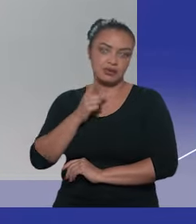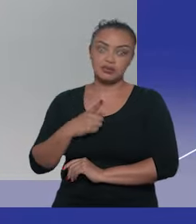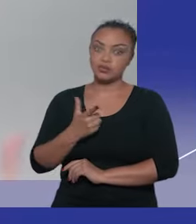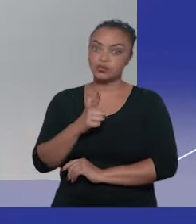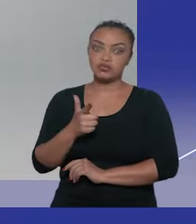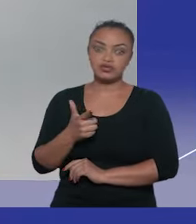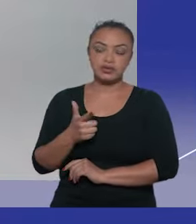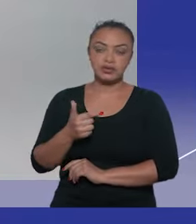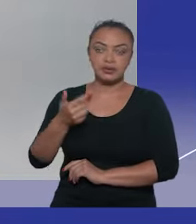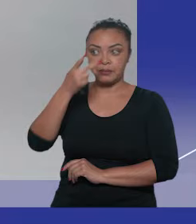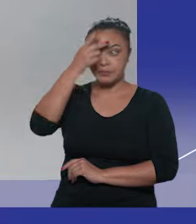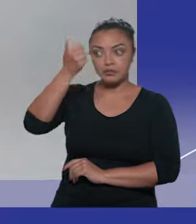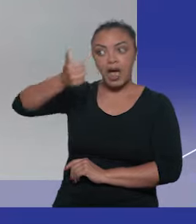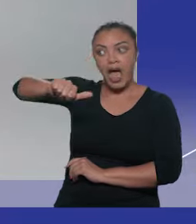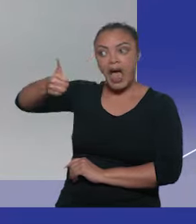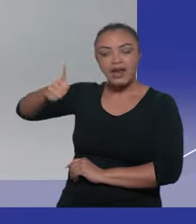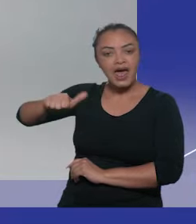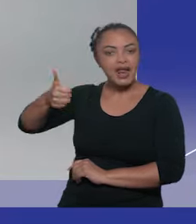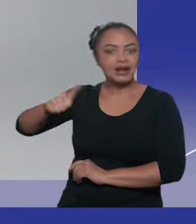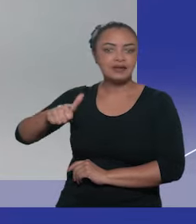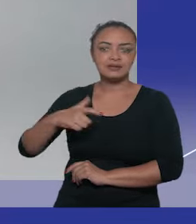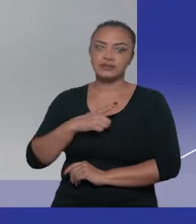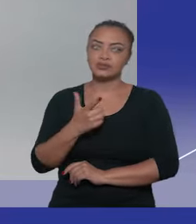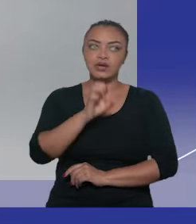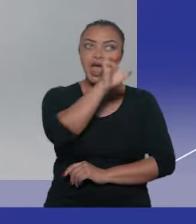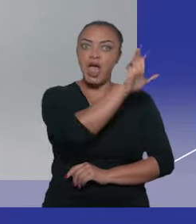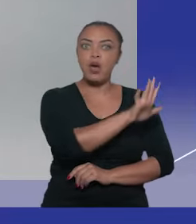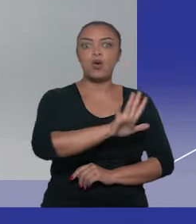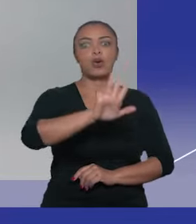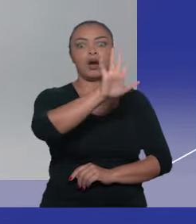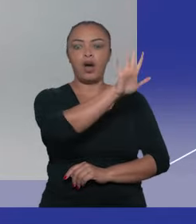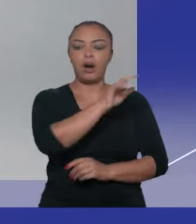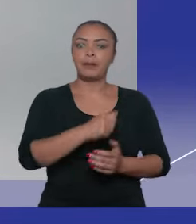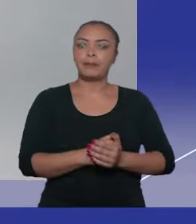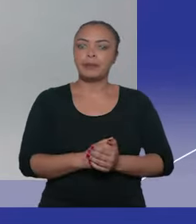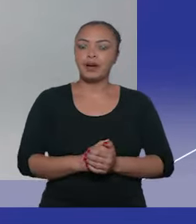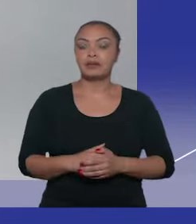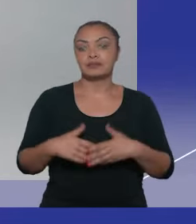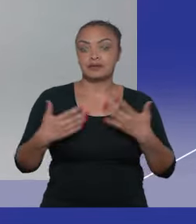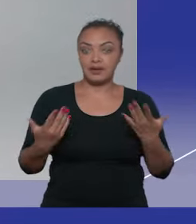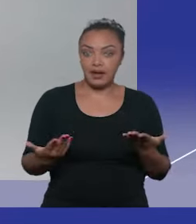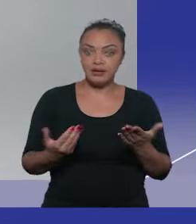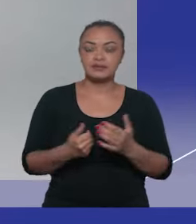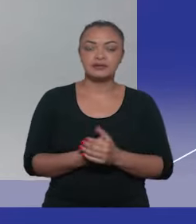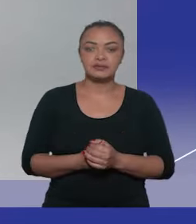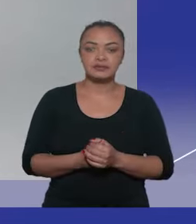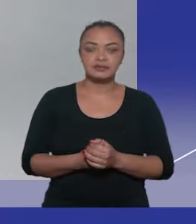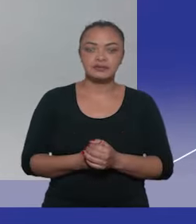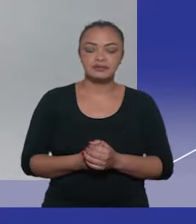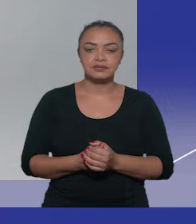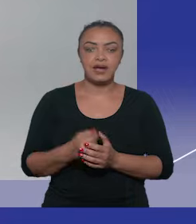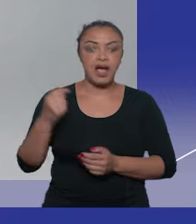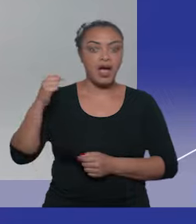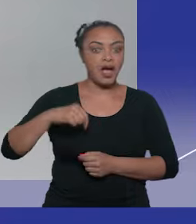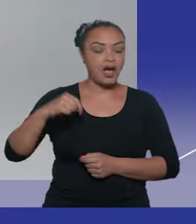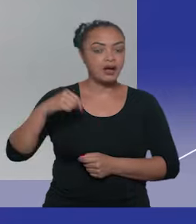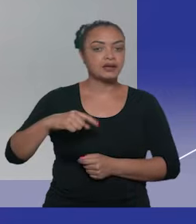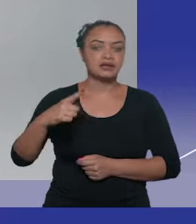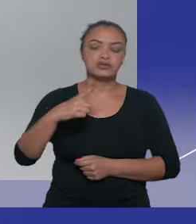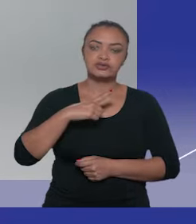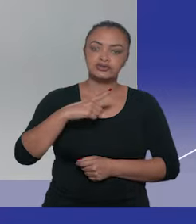muitos analistas de inflação nos Estados Unidos ou na Europa. Sim, claro. E aí a gente recebia um monte